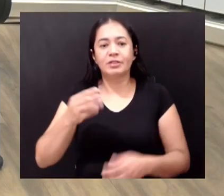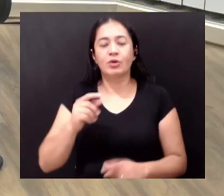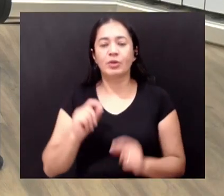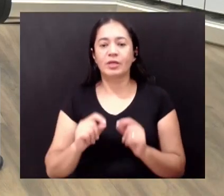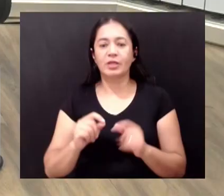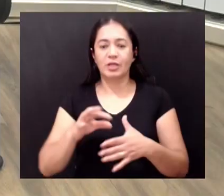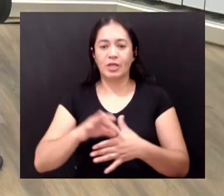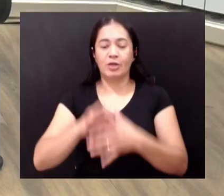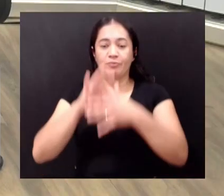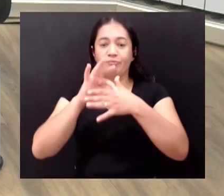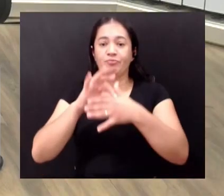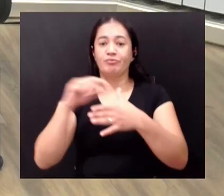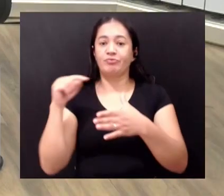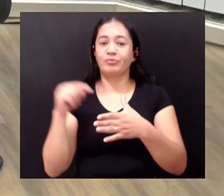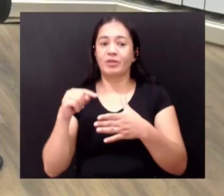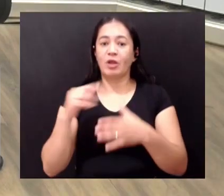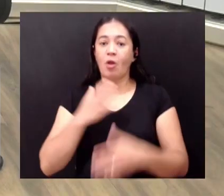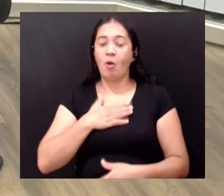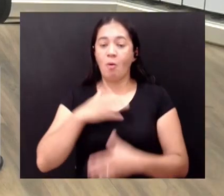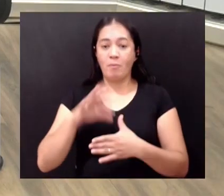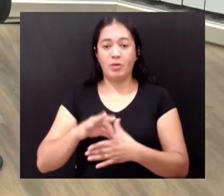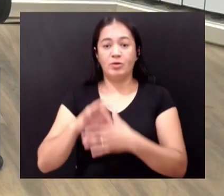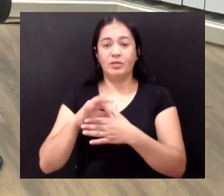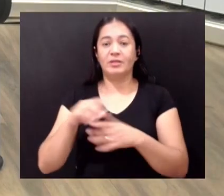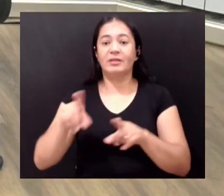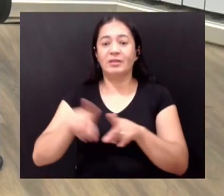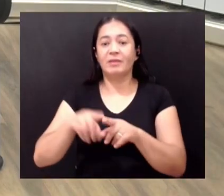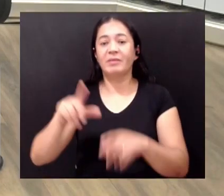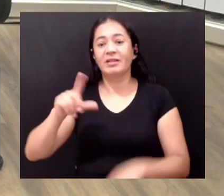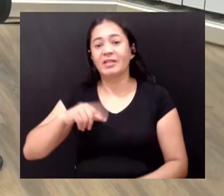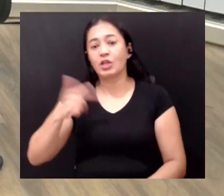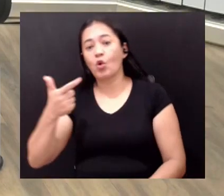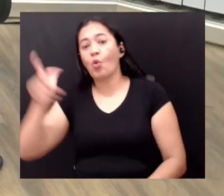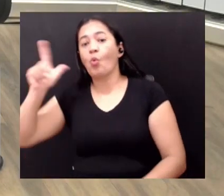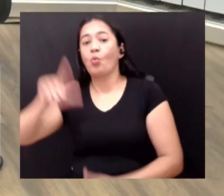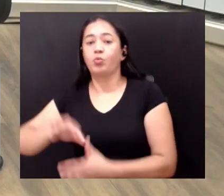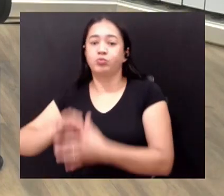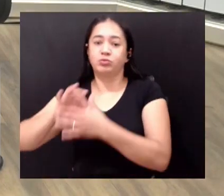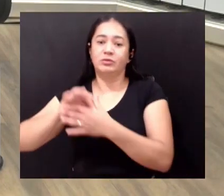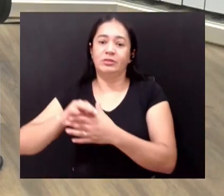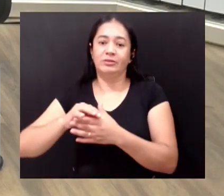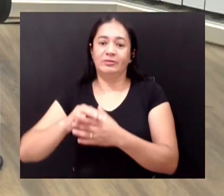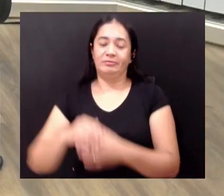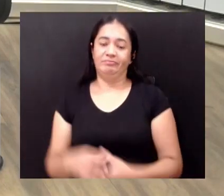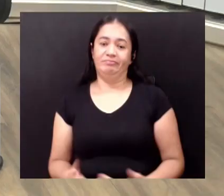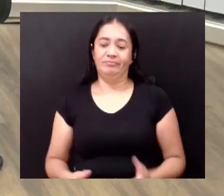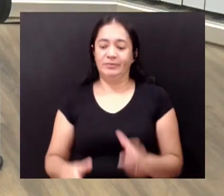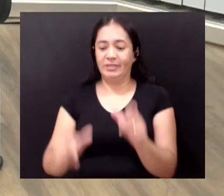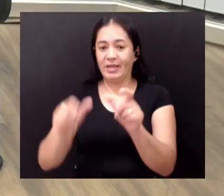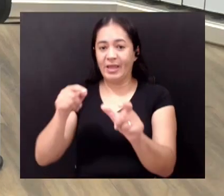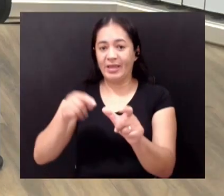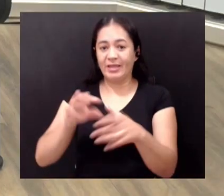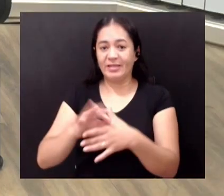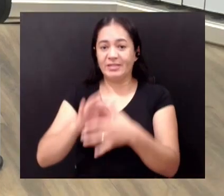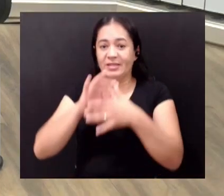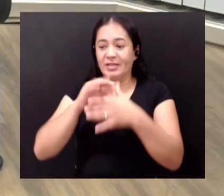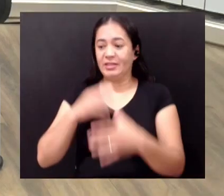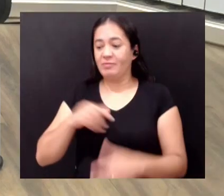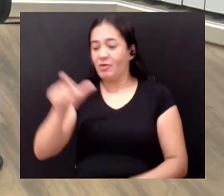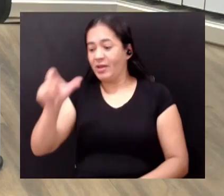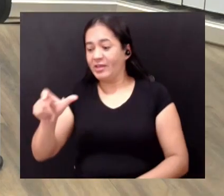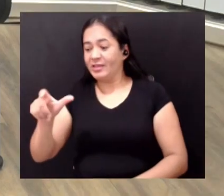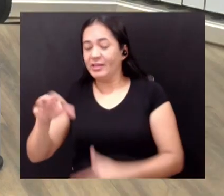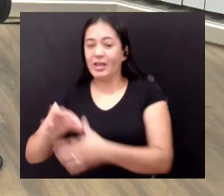o meu chefe tem um outro chefe. É isso. Né? Então, assim, todas essas pessoas precisam ser cuidadas, precisam ser olhadas